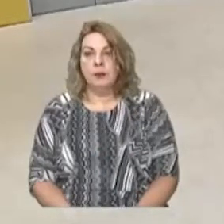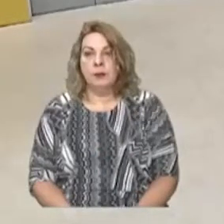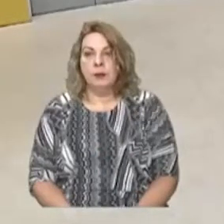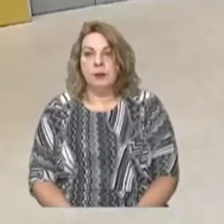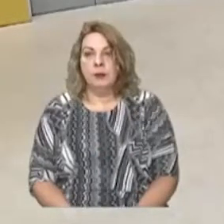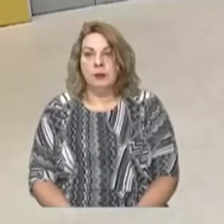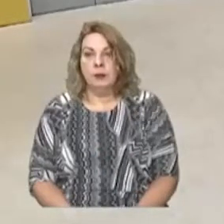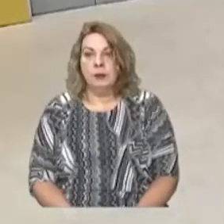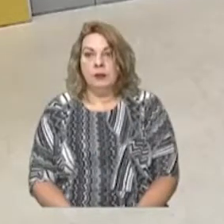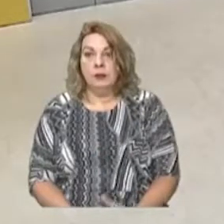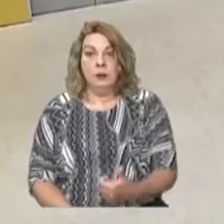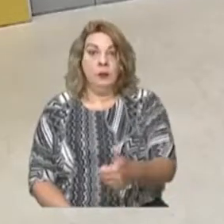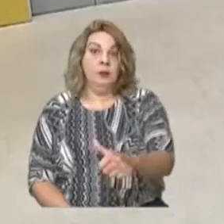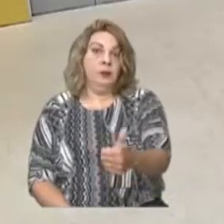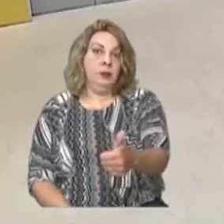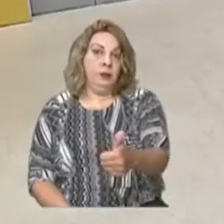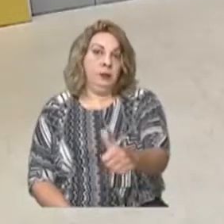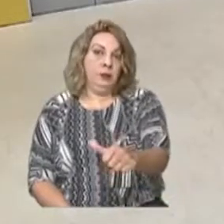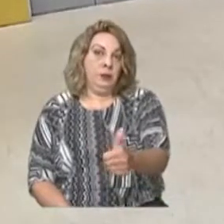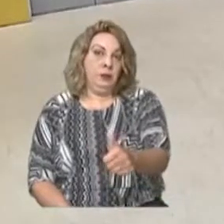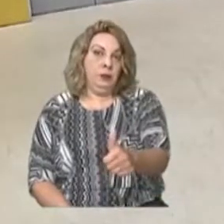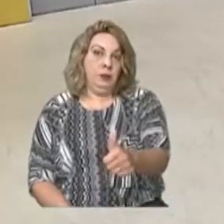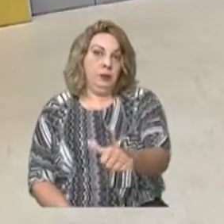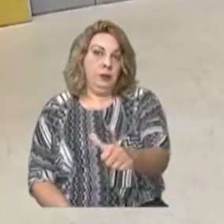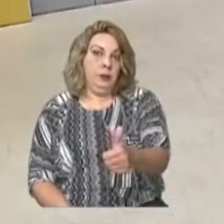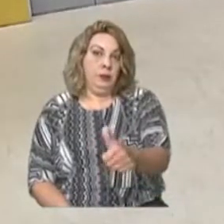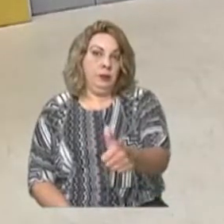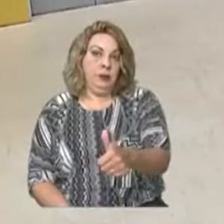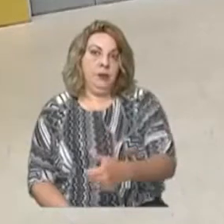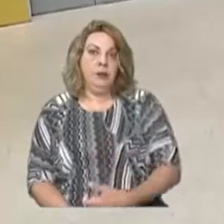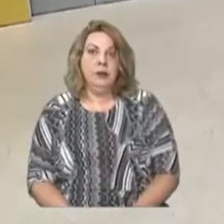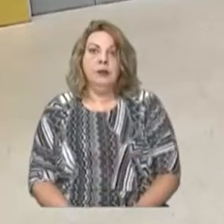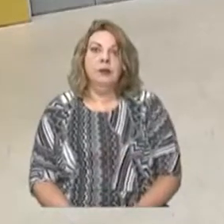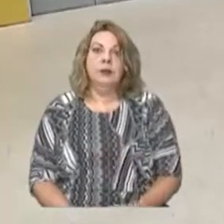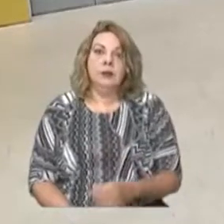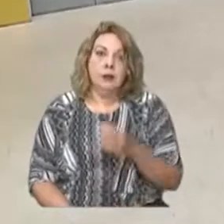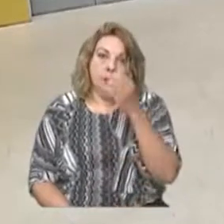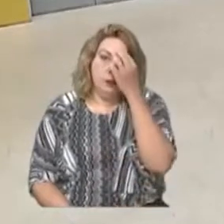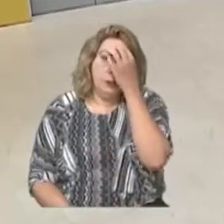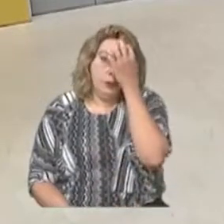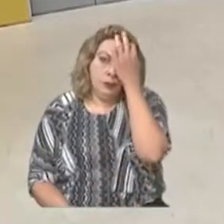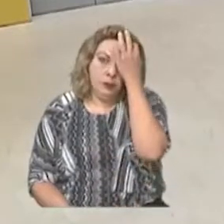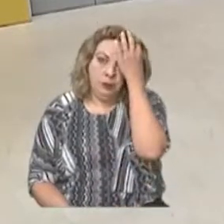55. Número 11. Número 11. Número 11.